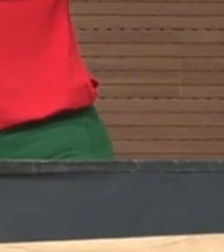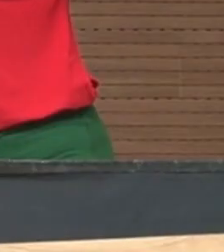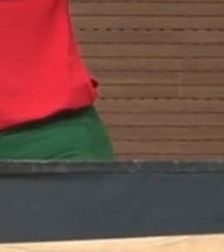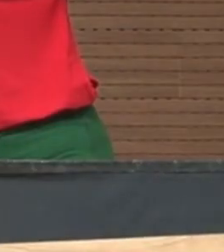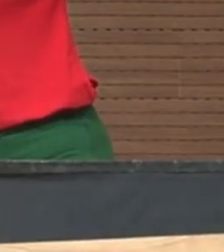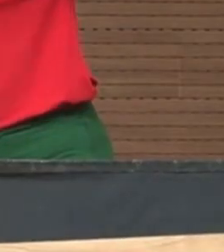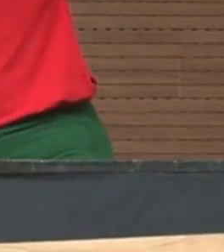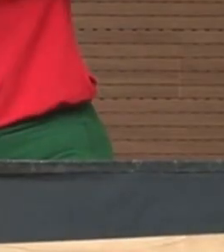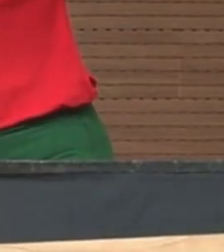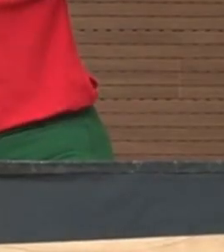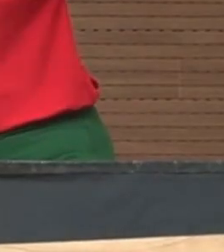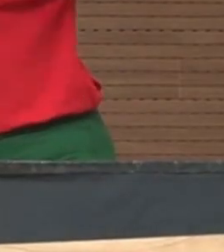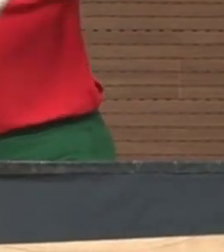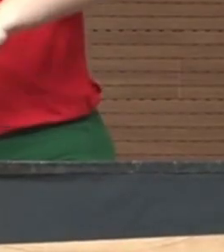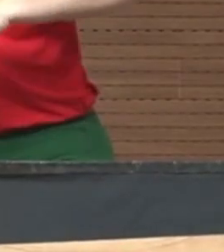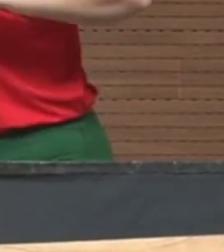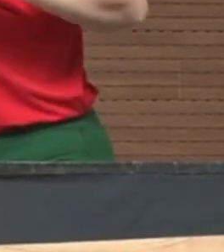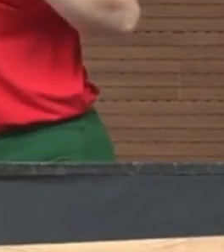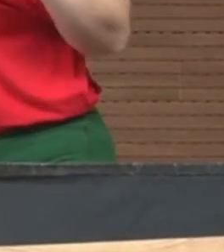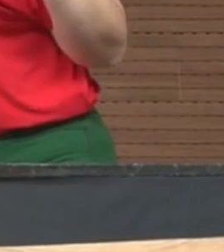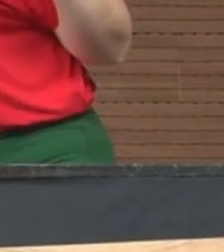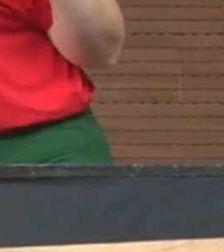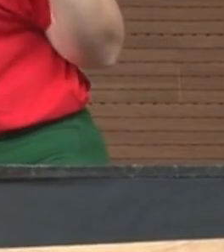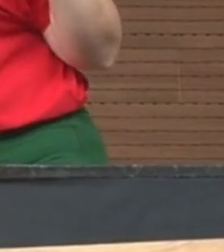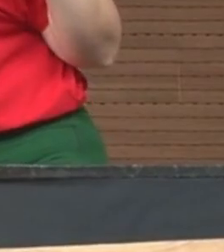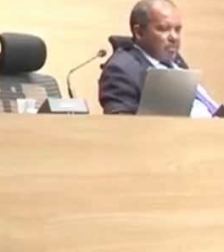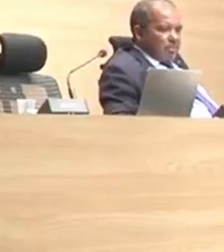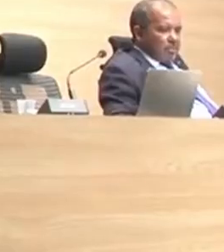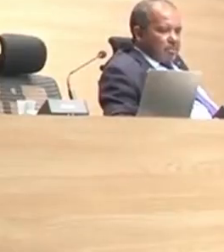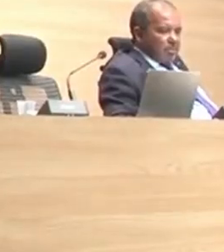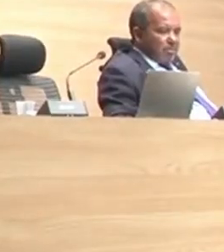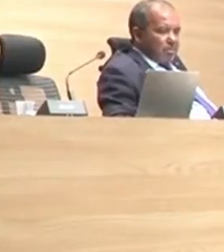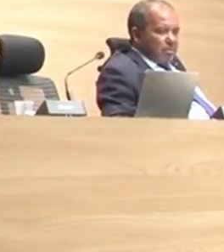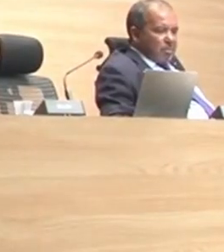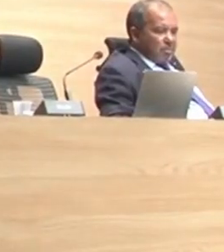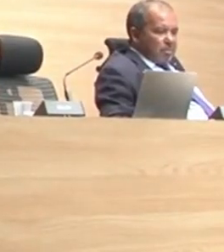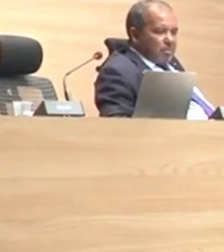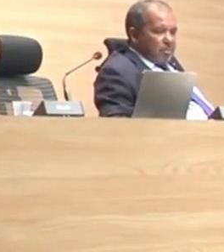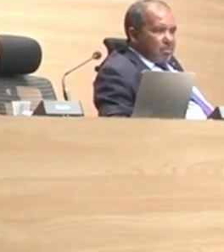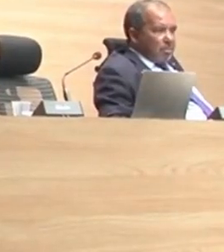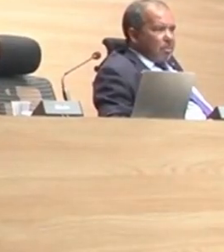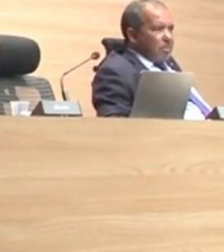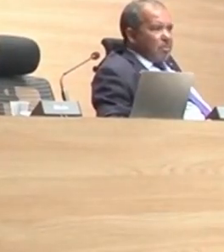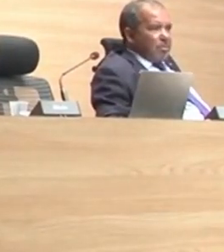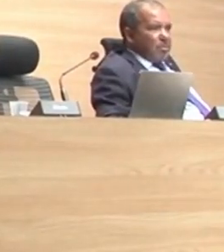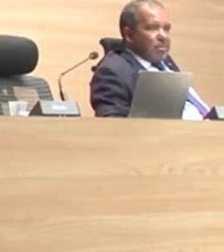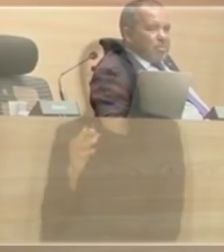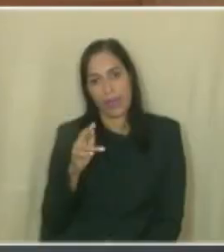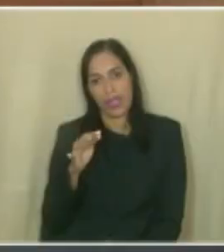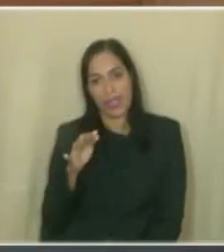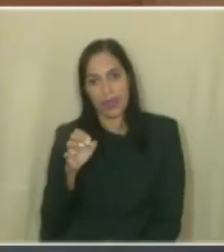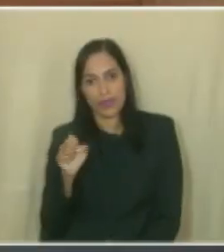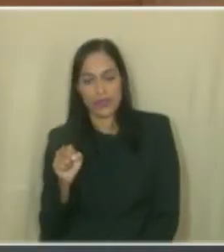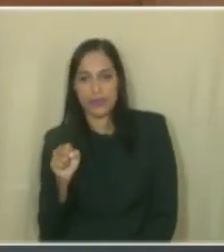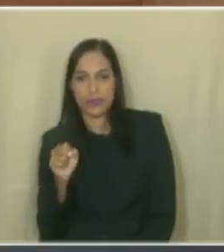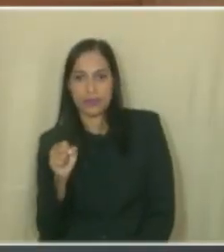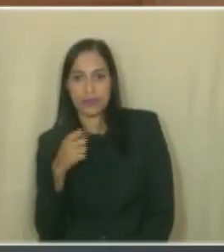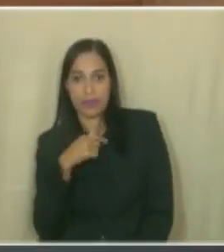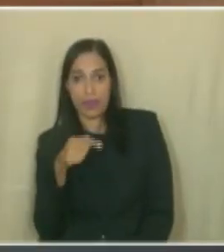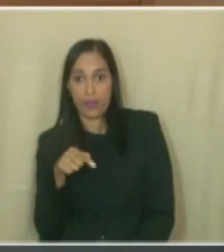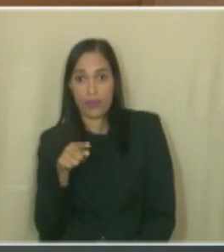Gama. A parlamentar relatou dificuldades enfrentadas por uma criança cadeirante que mora no local. Eu fui